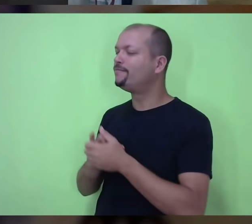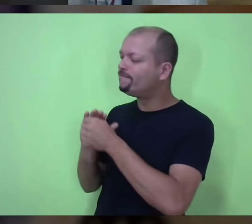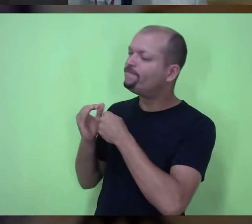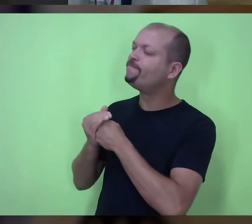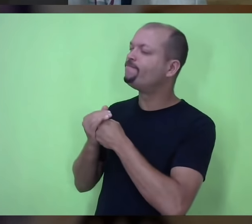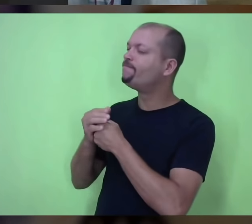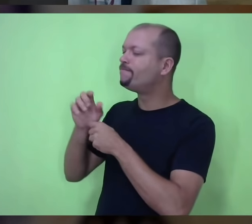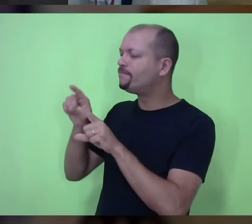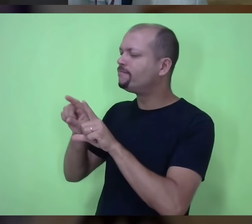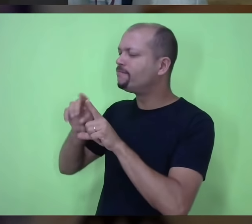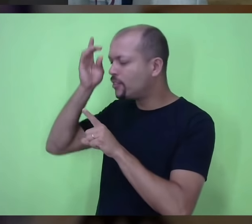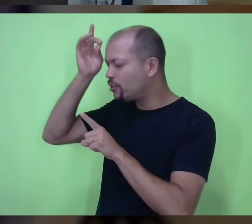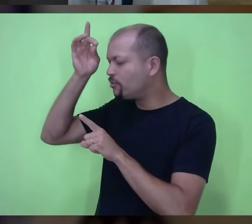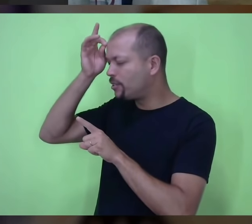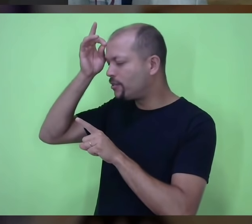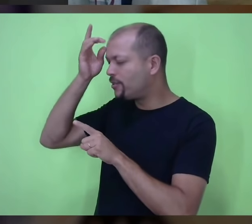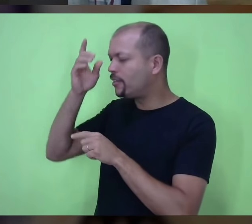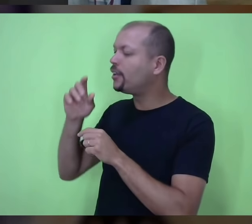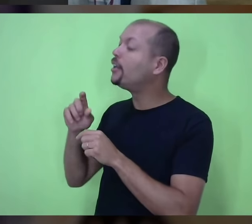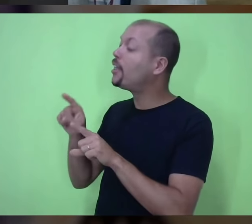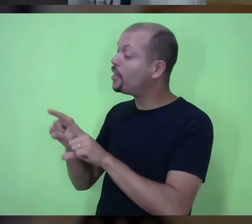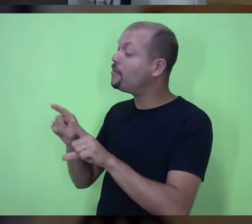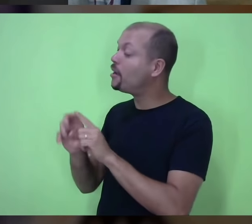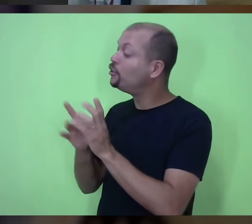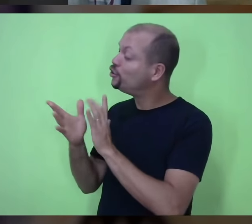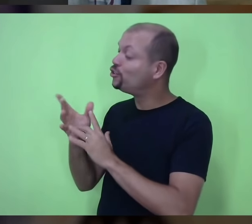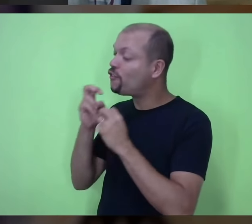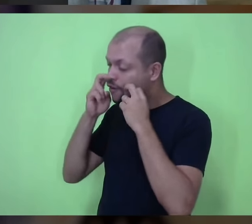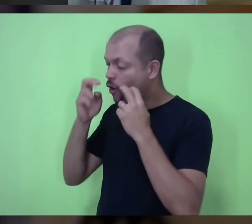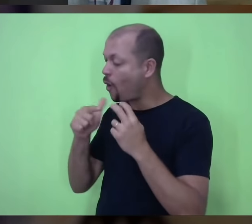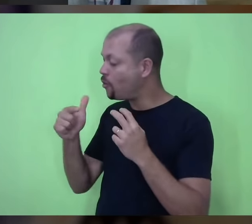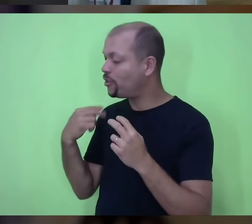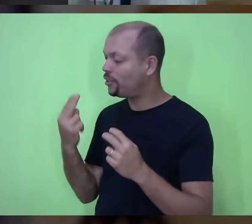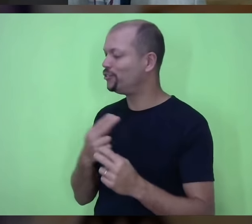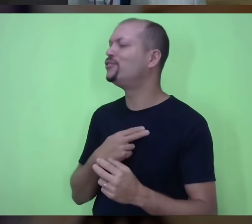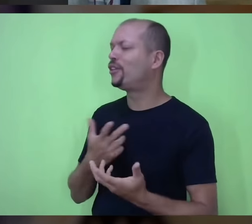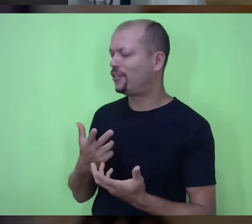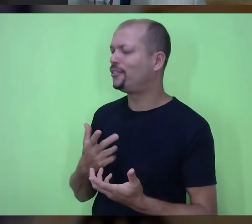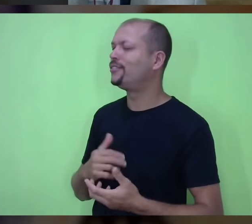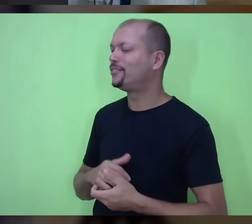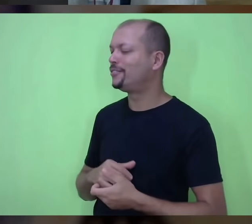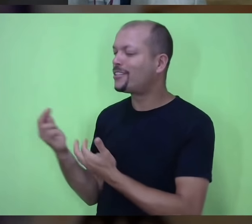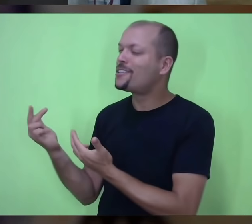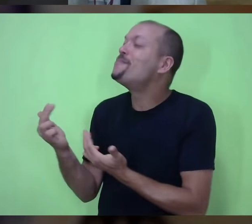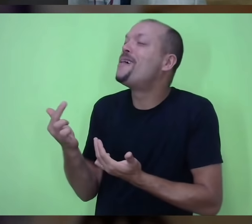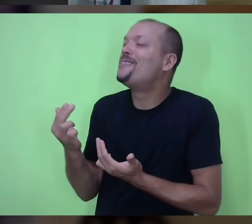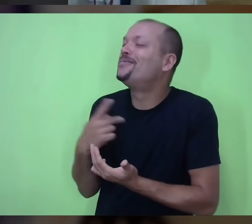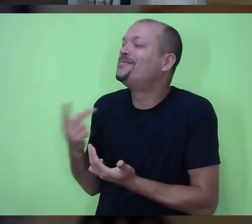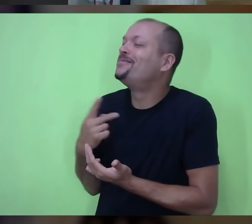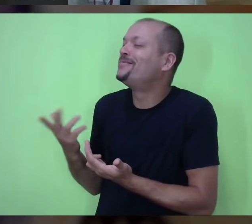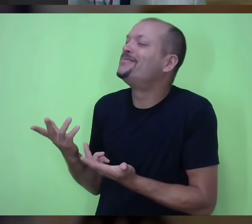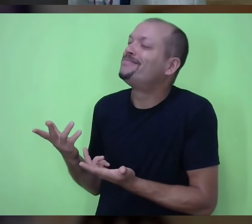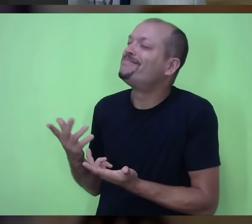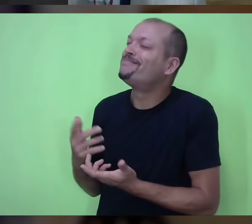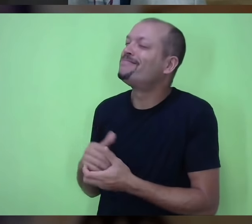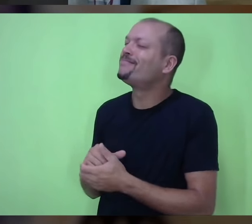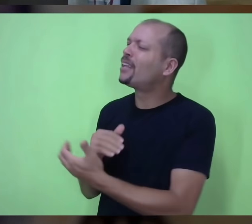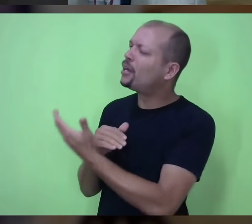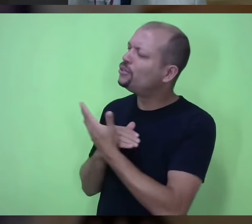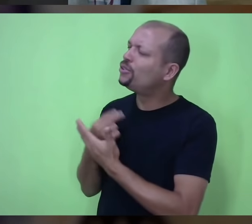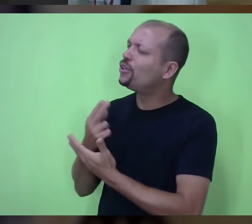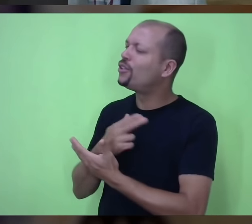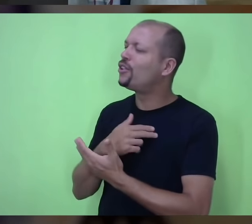do Espírito que não se envergonha, e do Filho que não se envergonha de ser chamado irmão conosco.